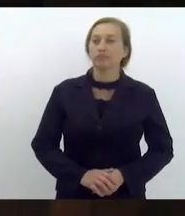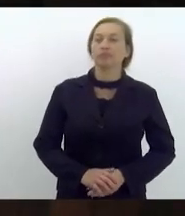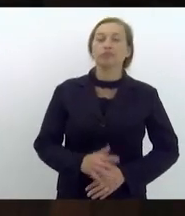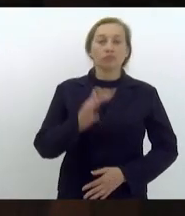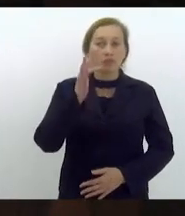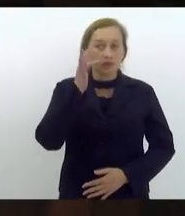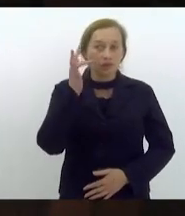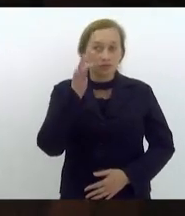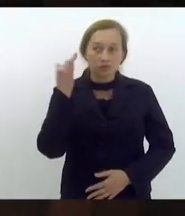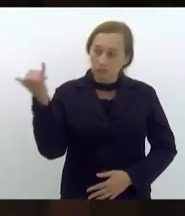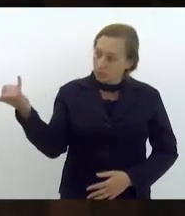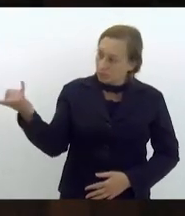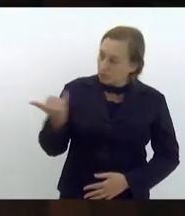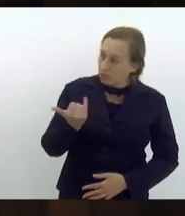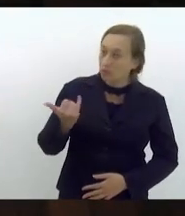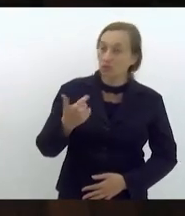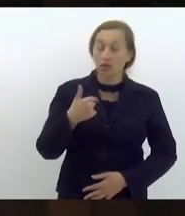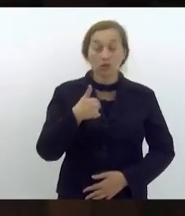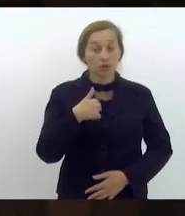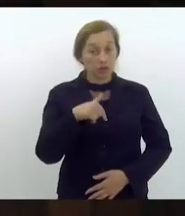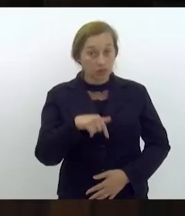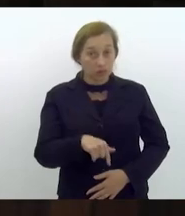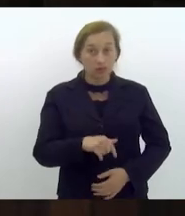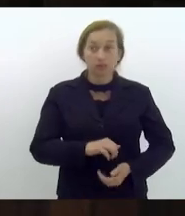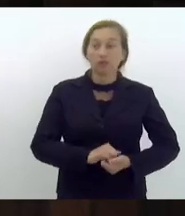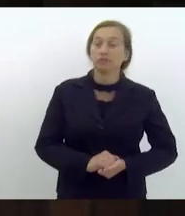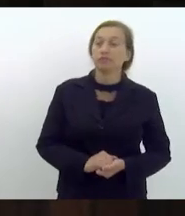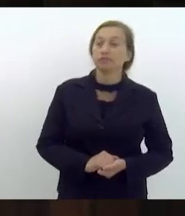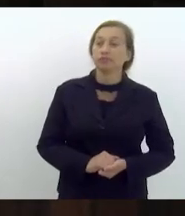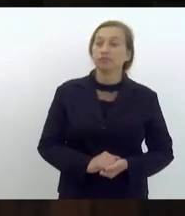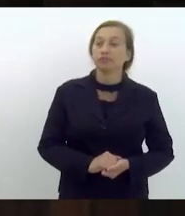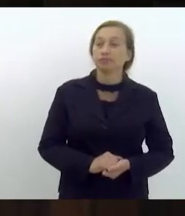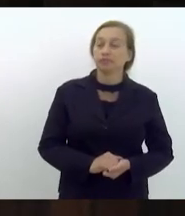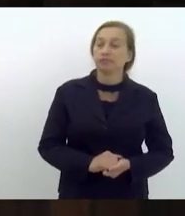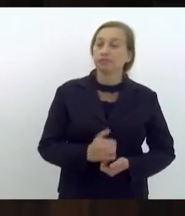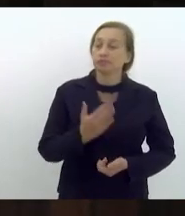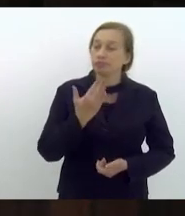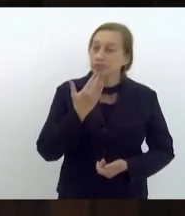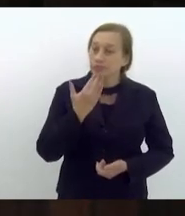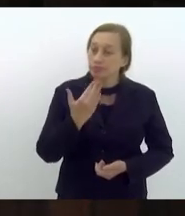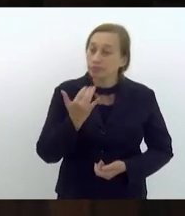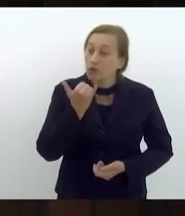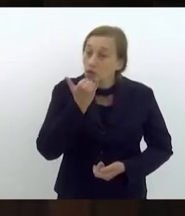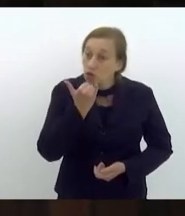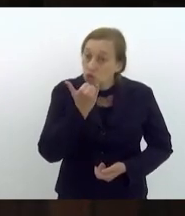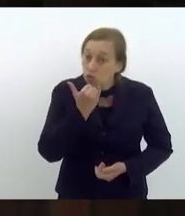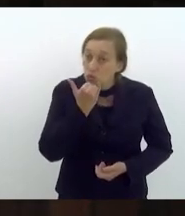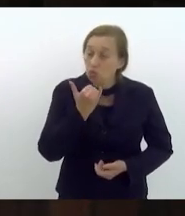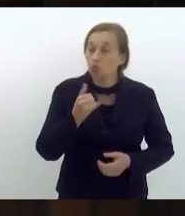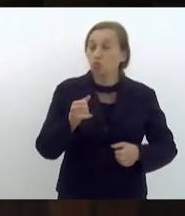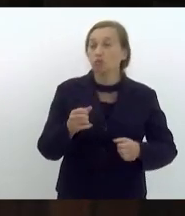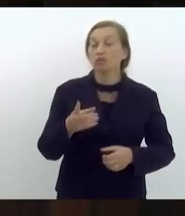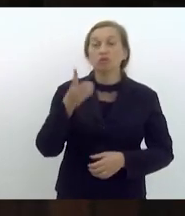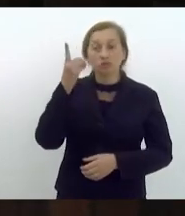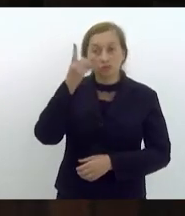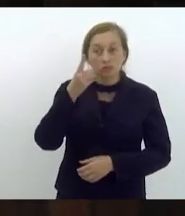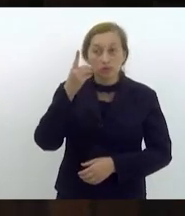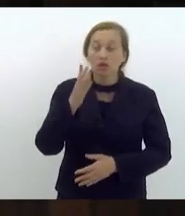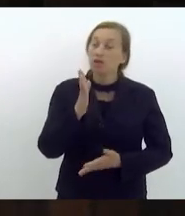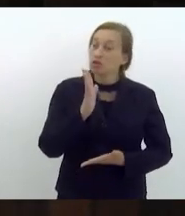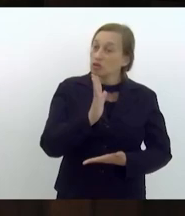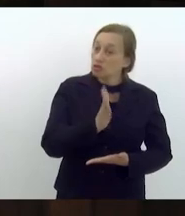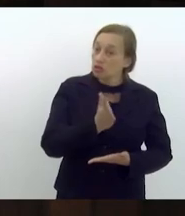o fato e eu estou aqui é me retratando com Parlamento porque o deputado Jorge Felipe Neto já tinha feito